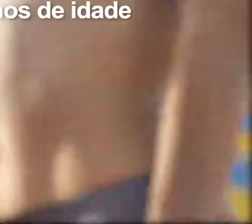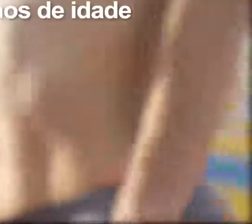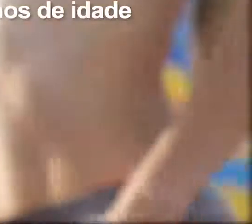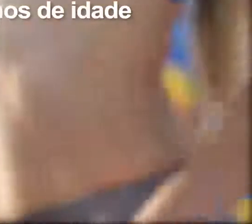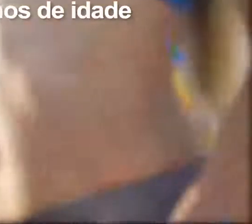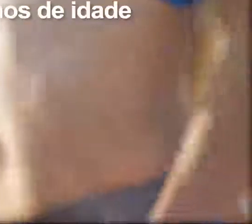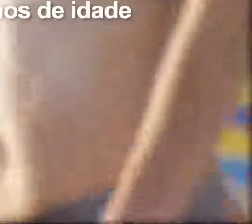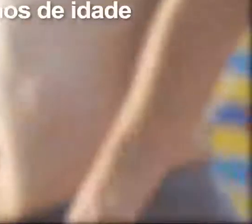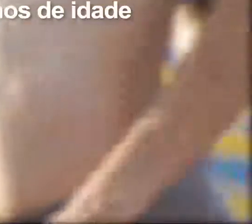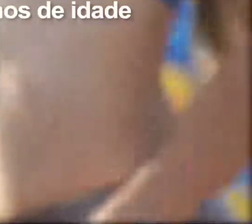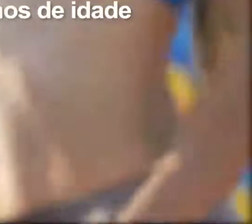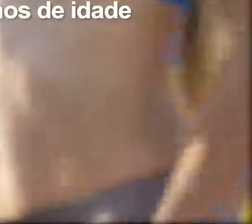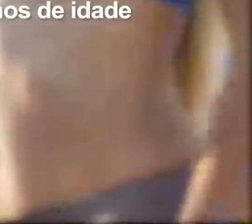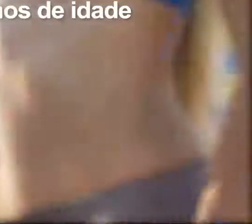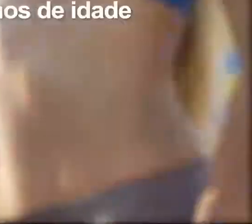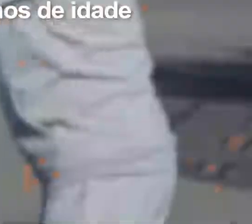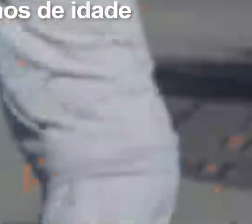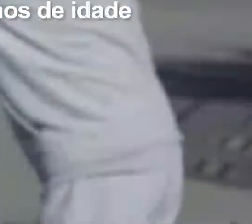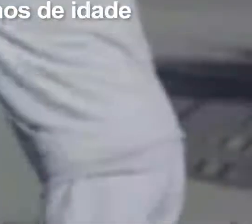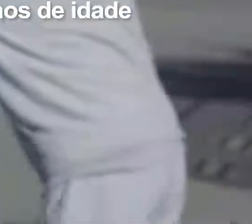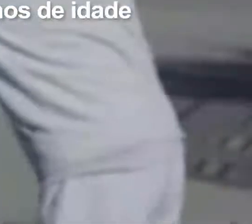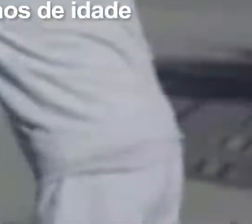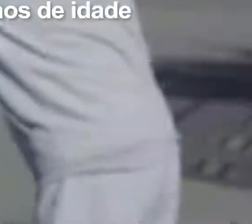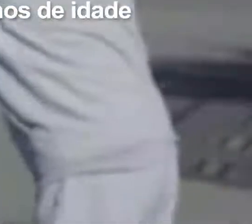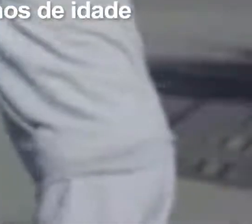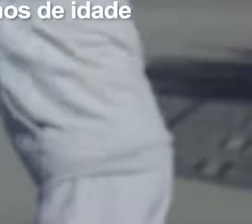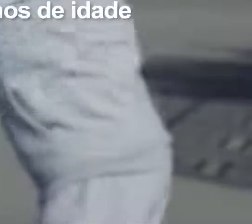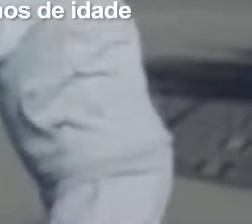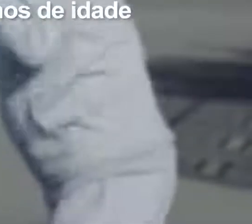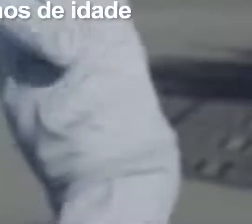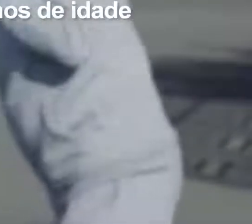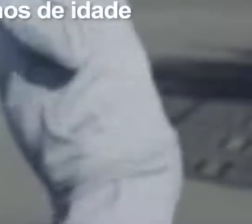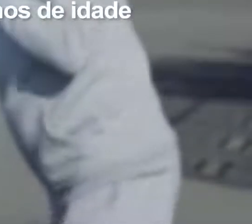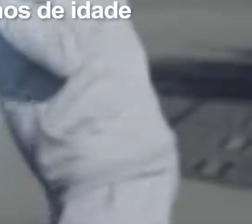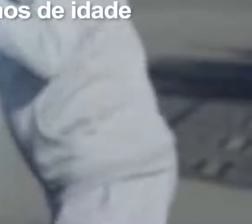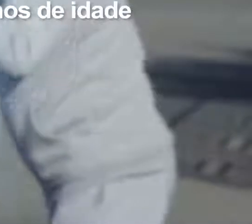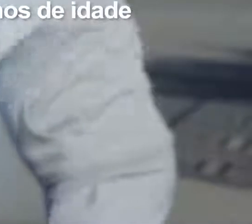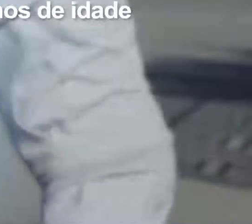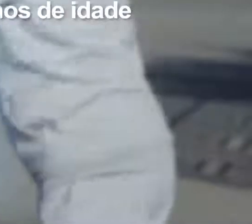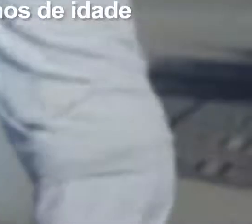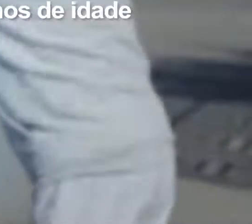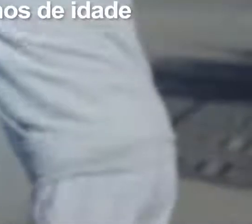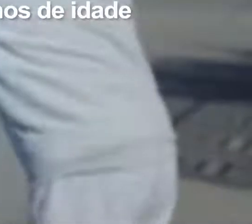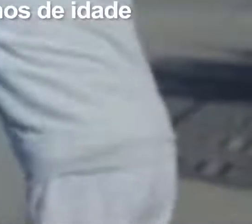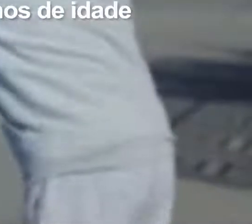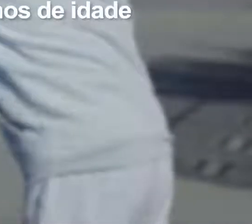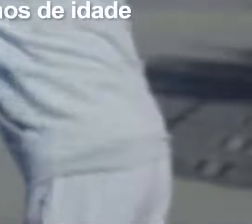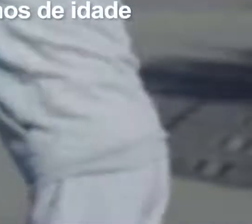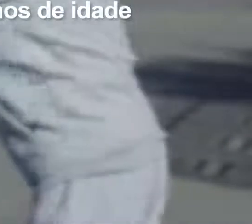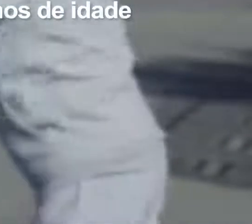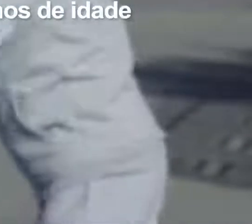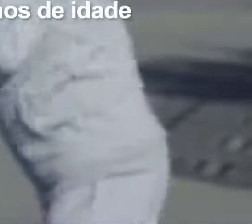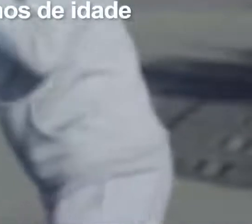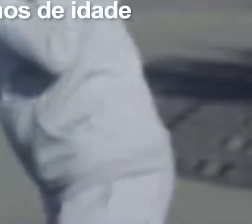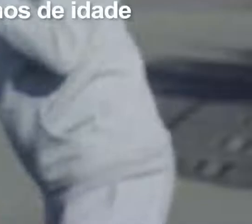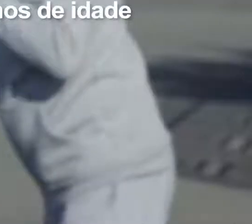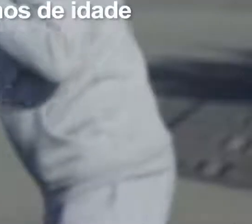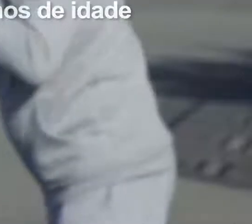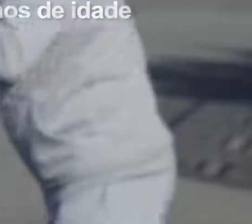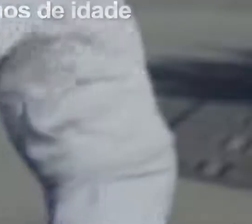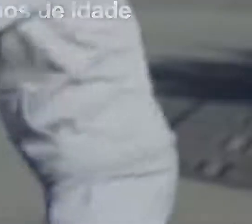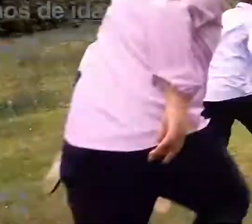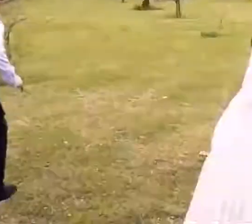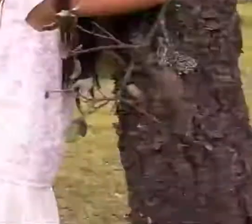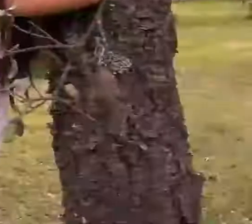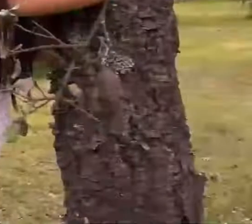aos 21 e vai até aos 59 anos de idade. A terceira idade começa a partir dos 60